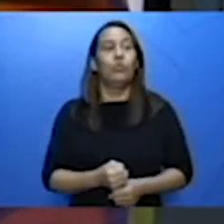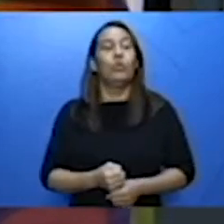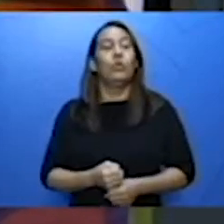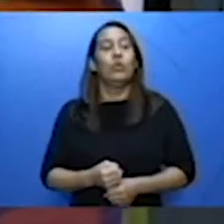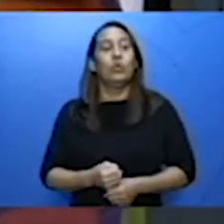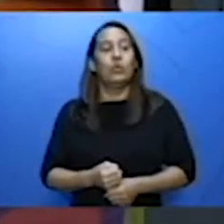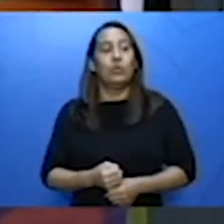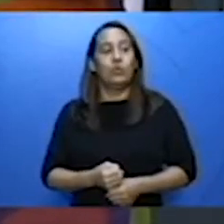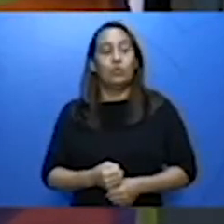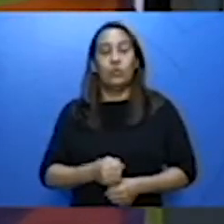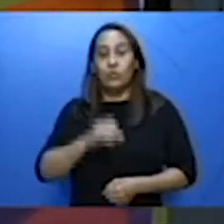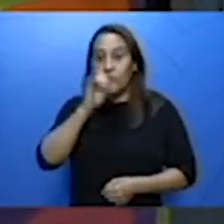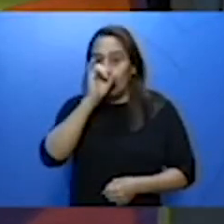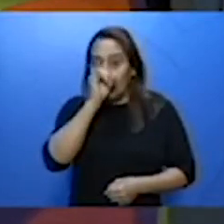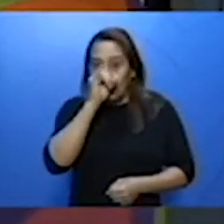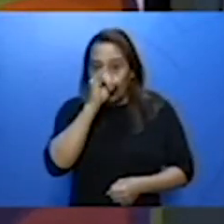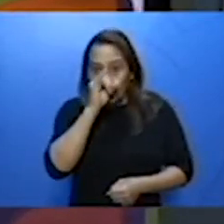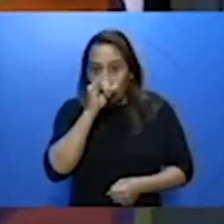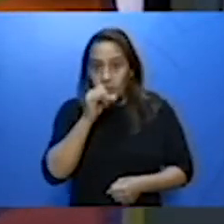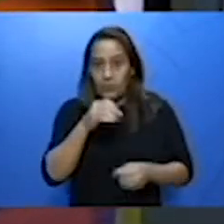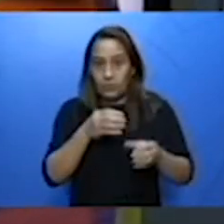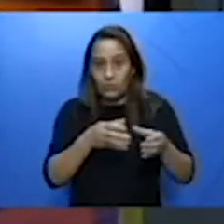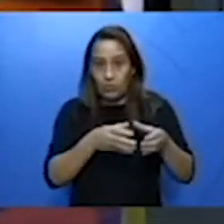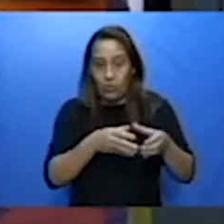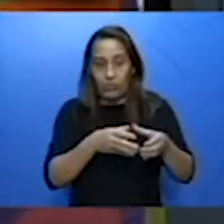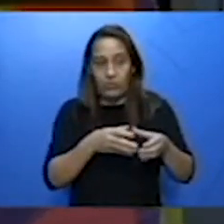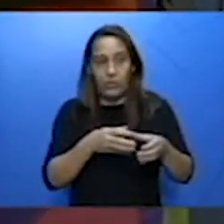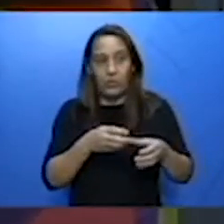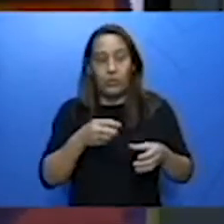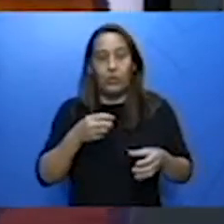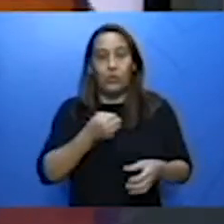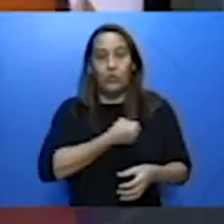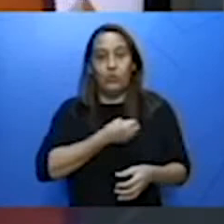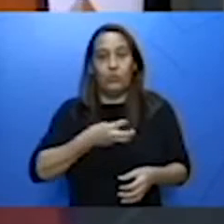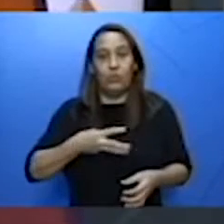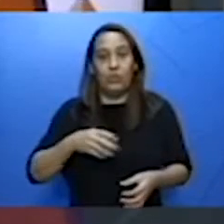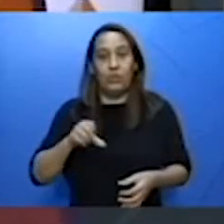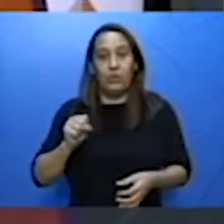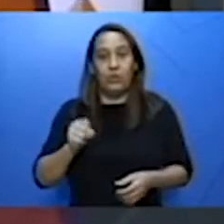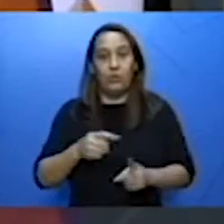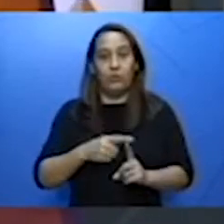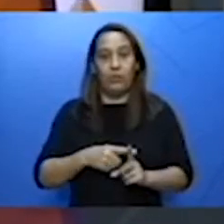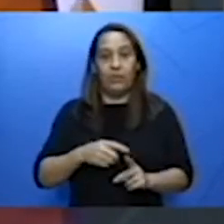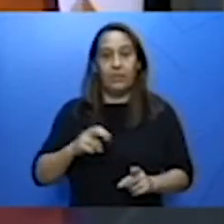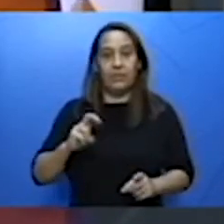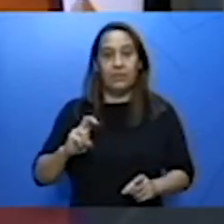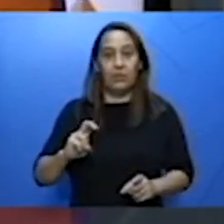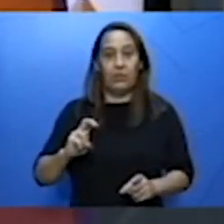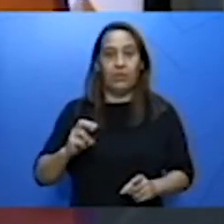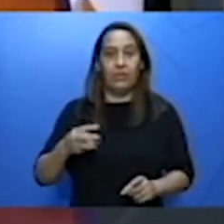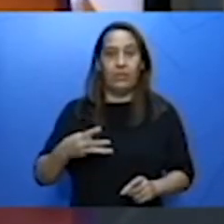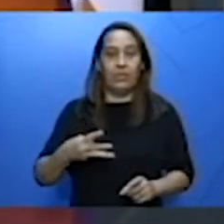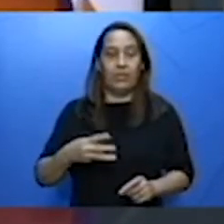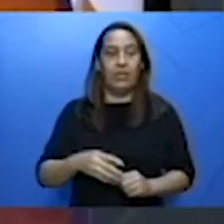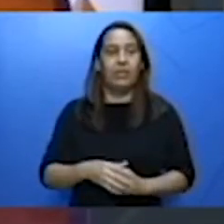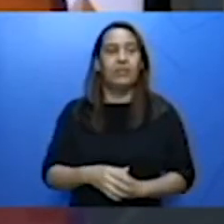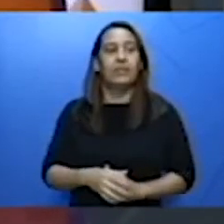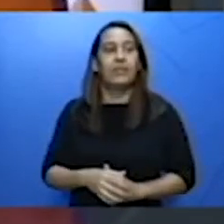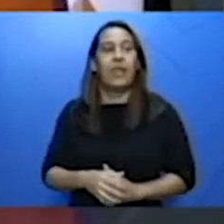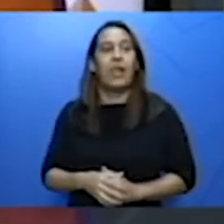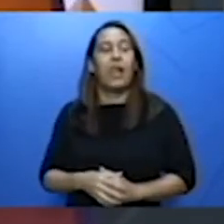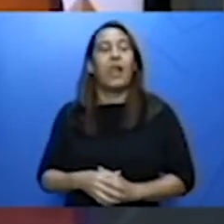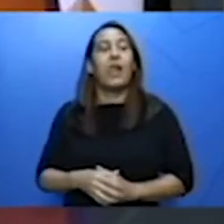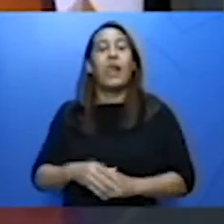probleminha, o 38 mais quem? O 53, olha que linda